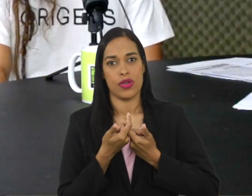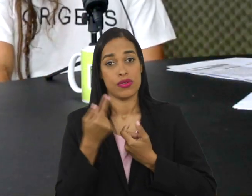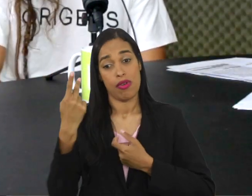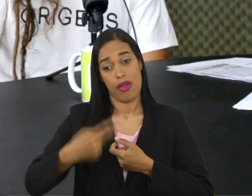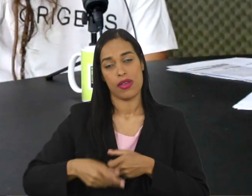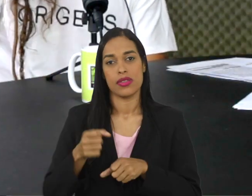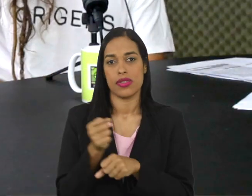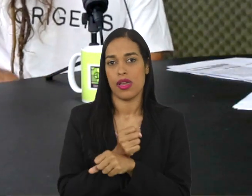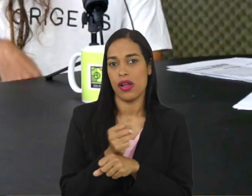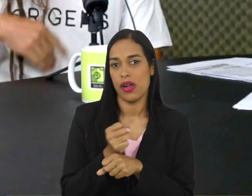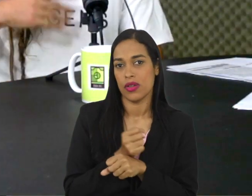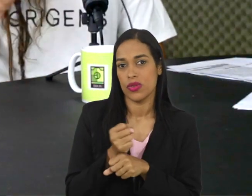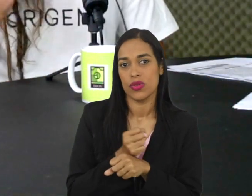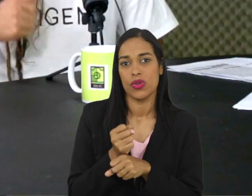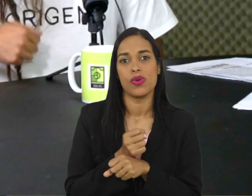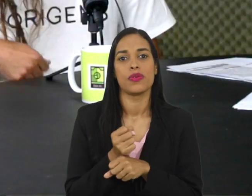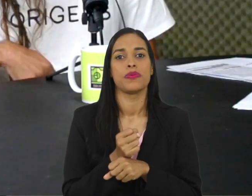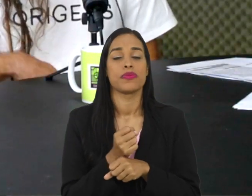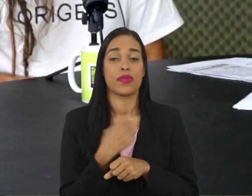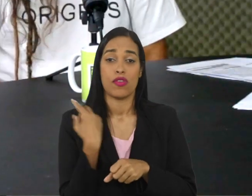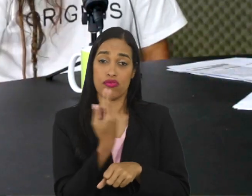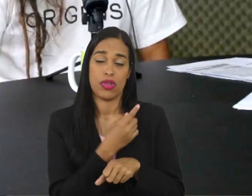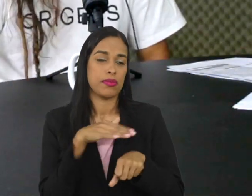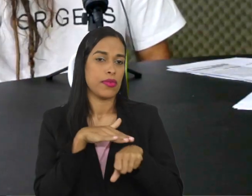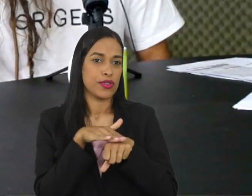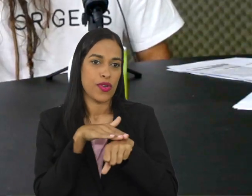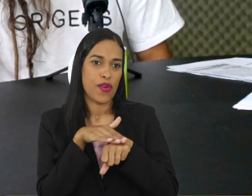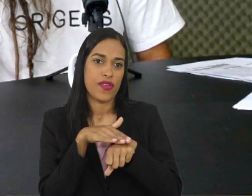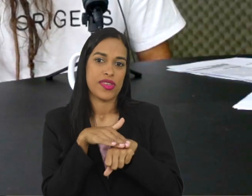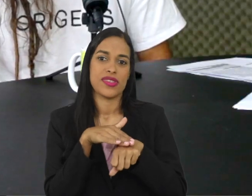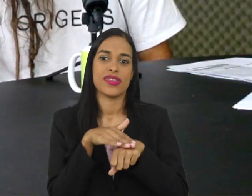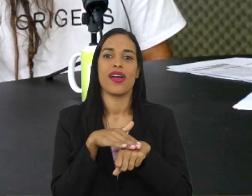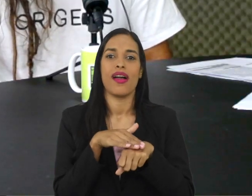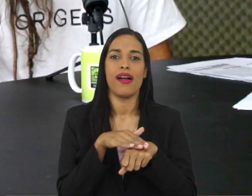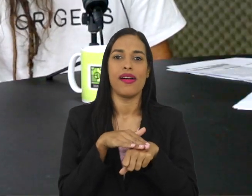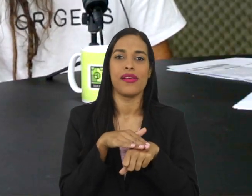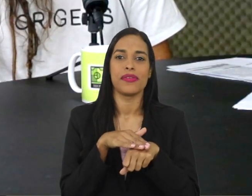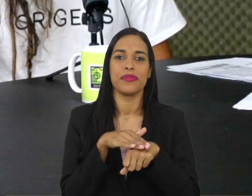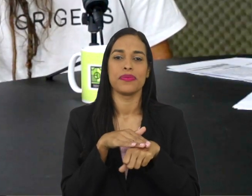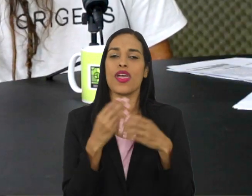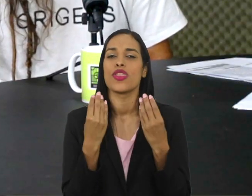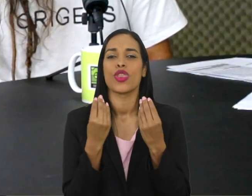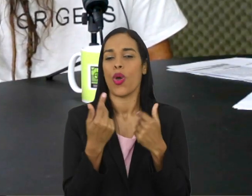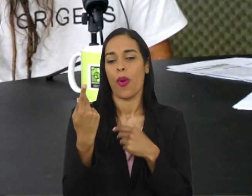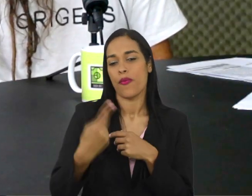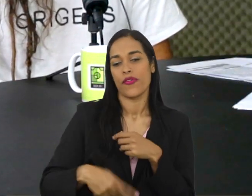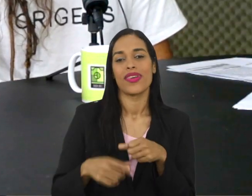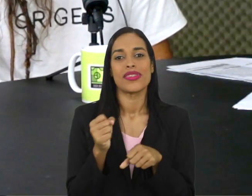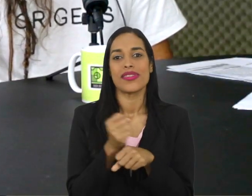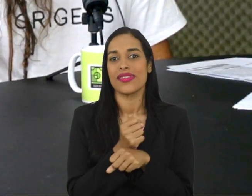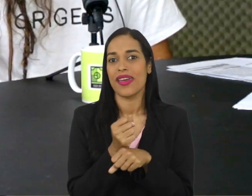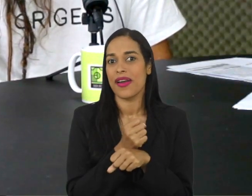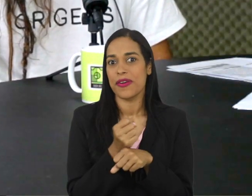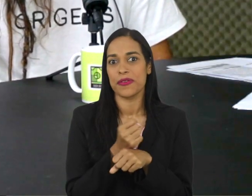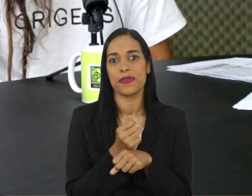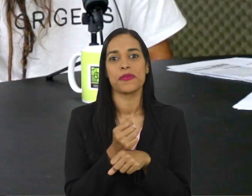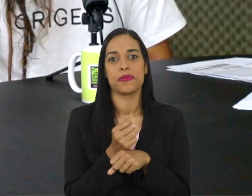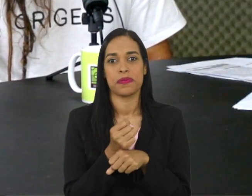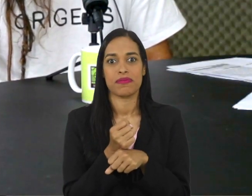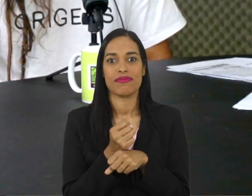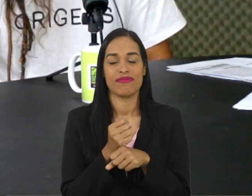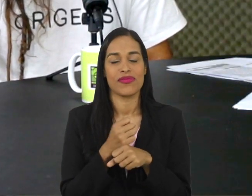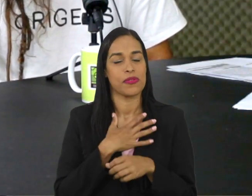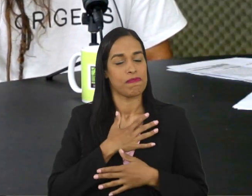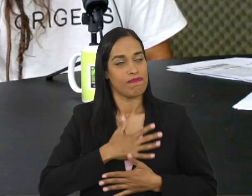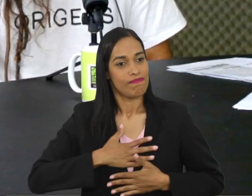maravilhosos, assim como o que tive esse ano. Depois a gente pode conversar no próximo bloco de como foi esse ano, que no meu